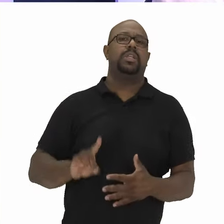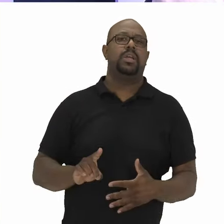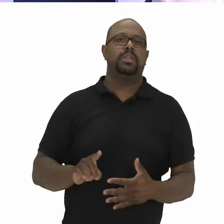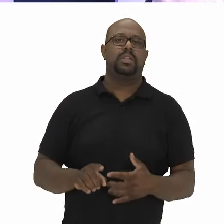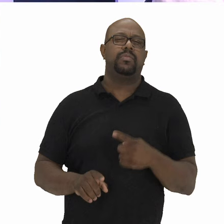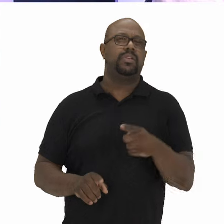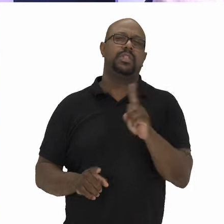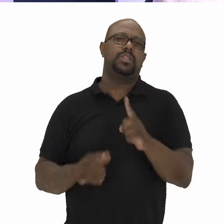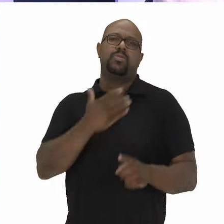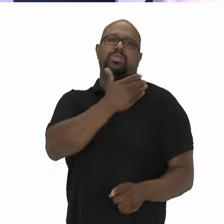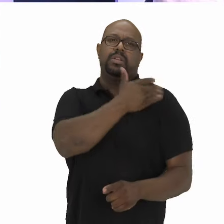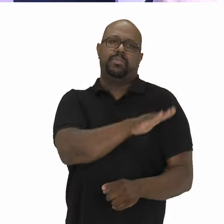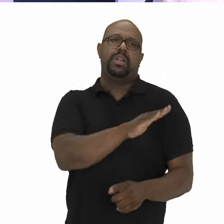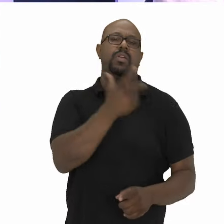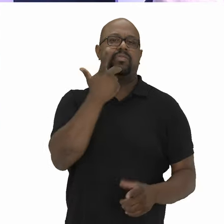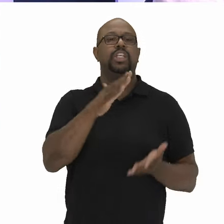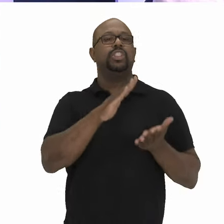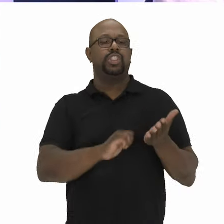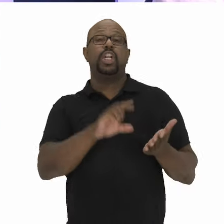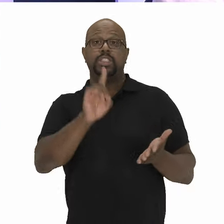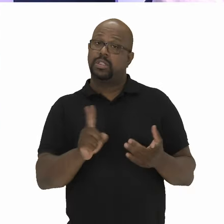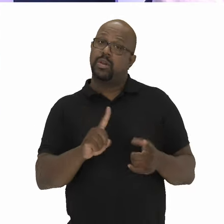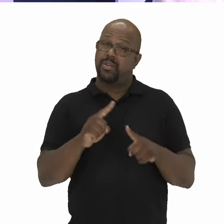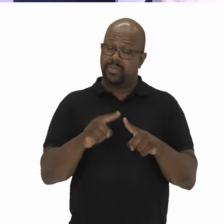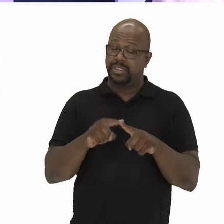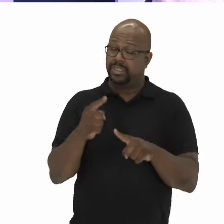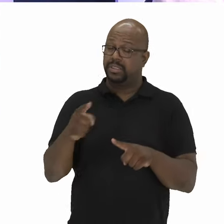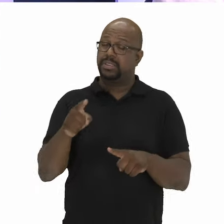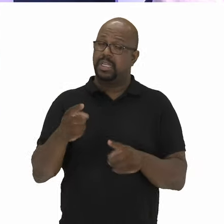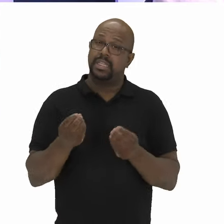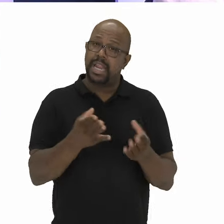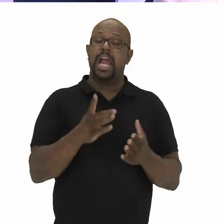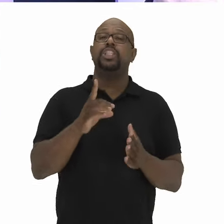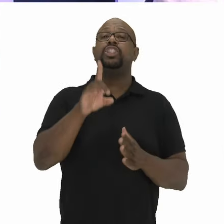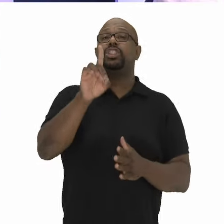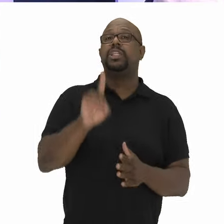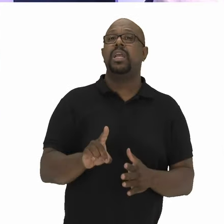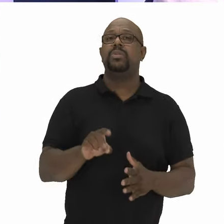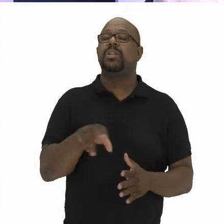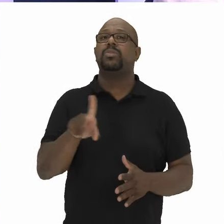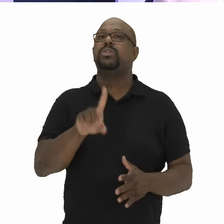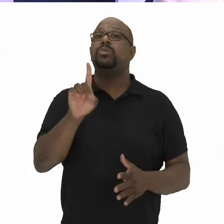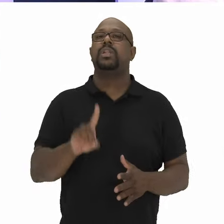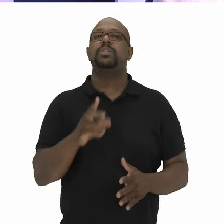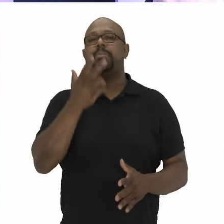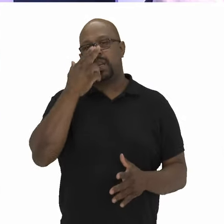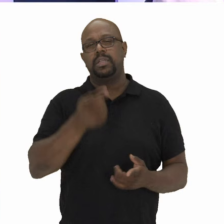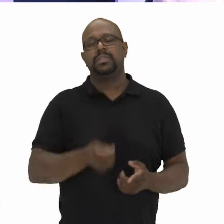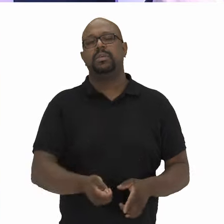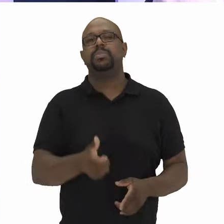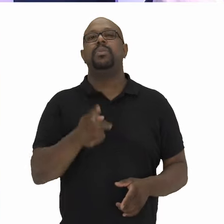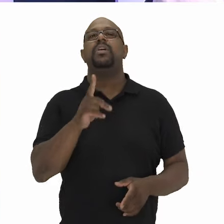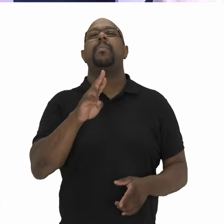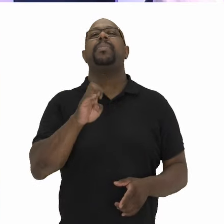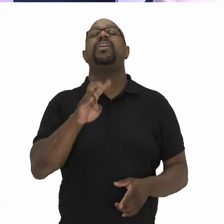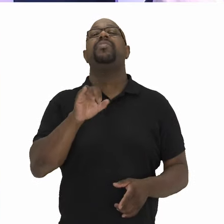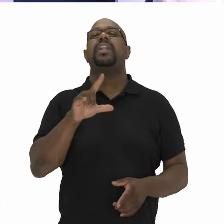qualquer direito você não discrimina quando você tira direito também quando você lhe dá direitos que na verdade não são direitos são